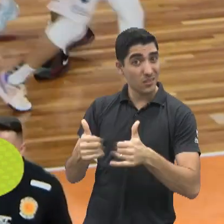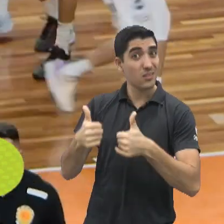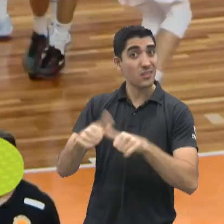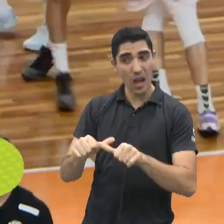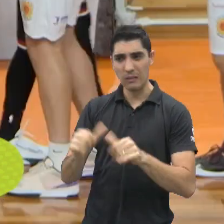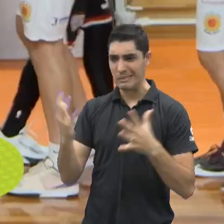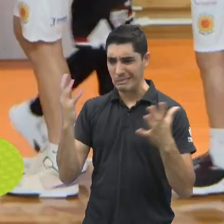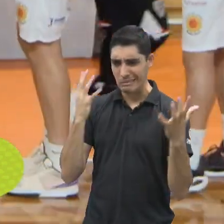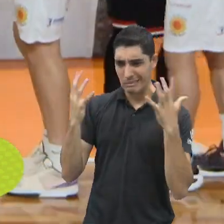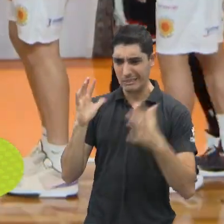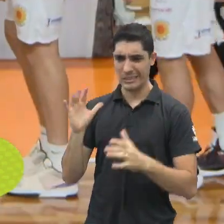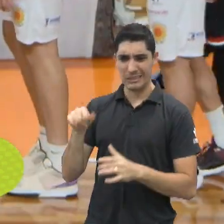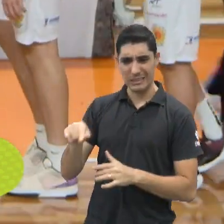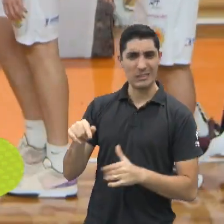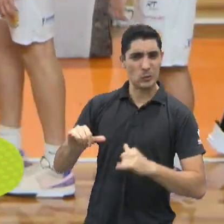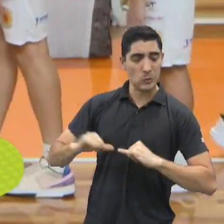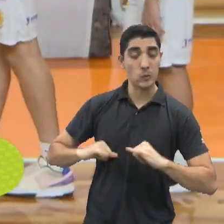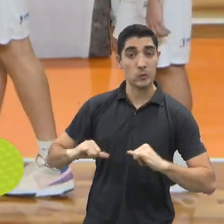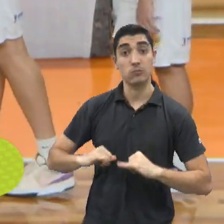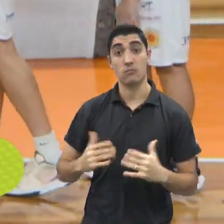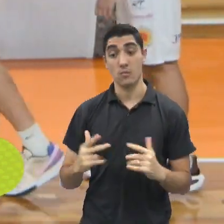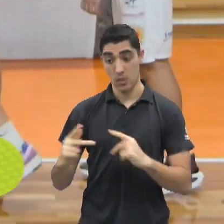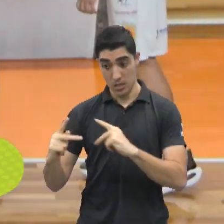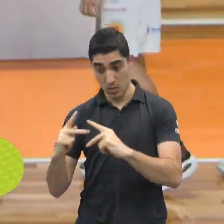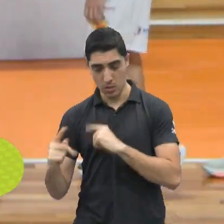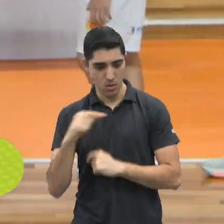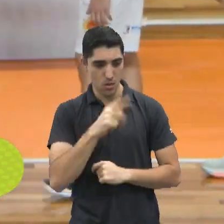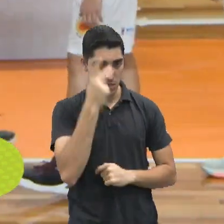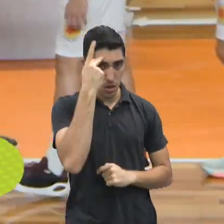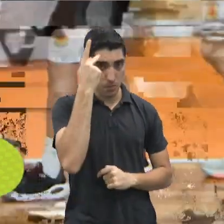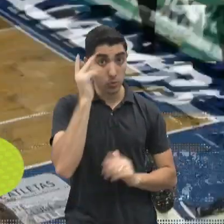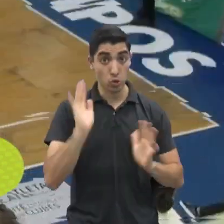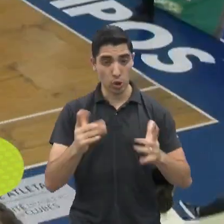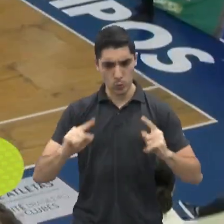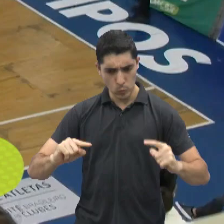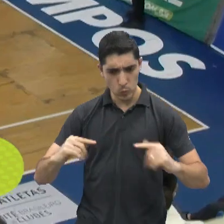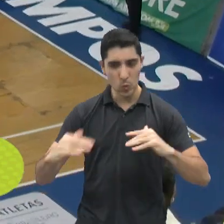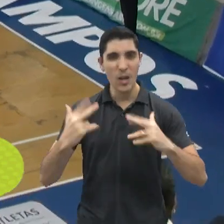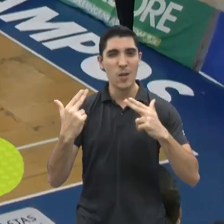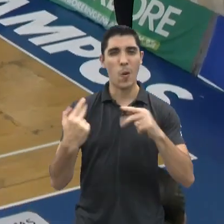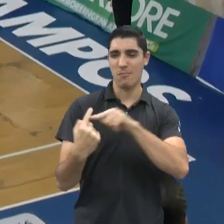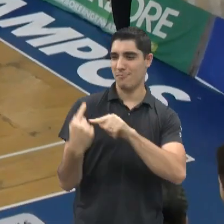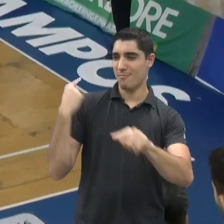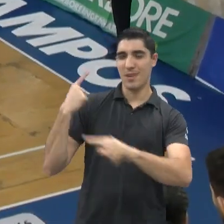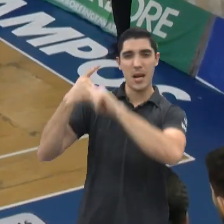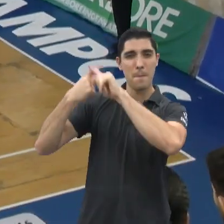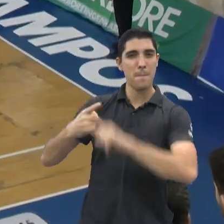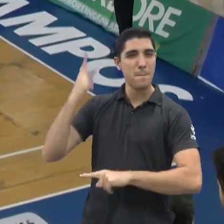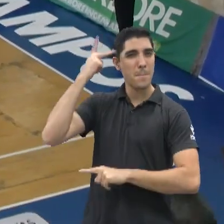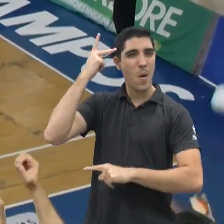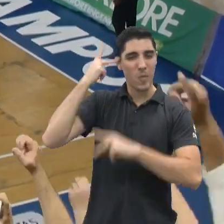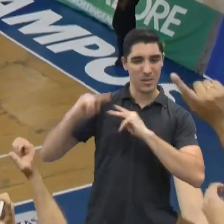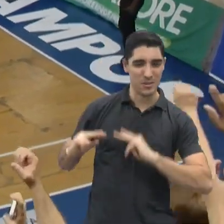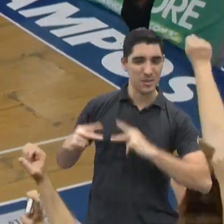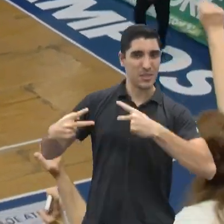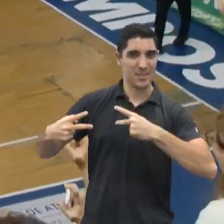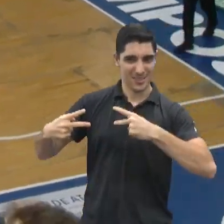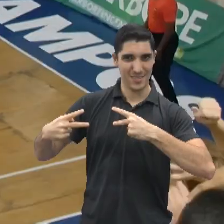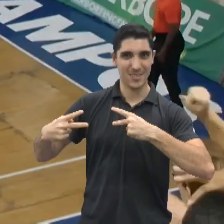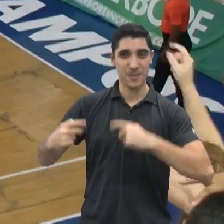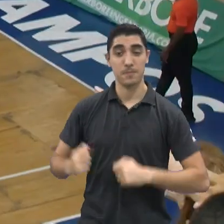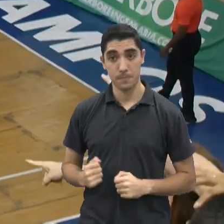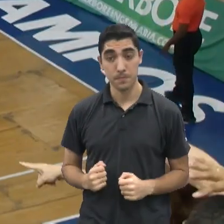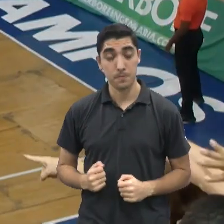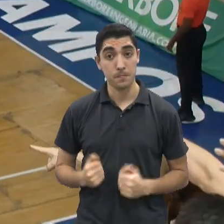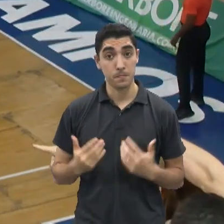do NBB. São José e São Paulo fizeram a reedição das semifinais do Campeonato Paulista de